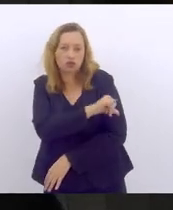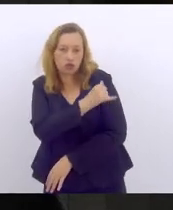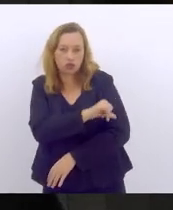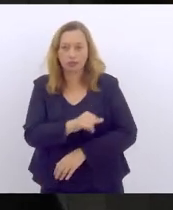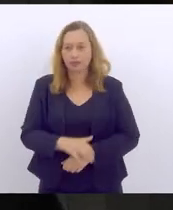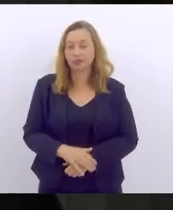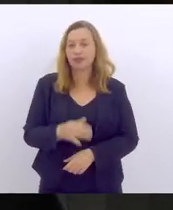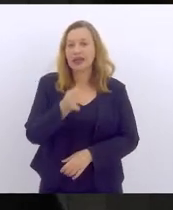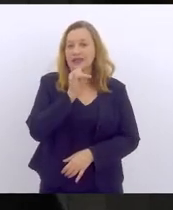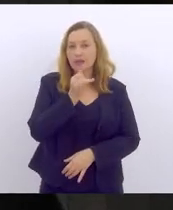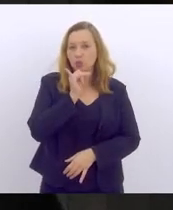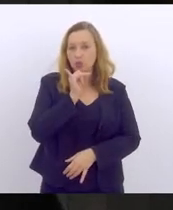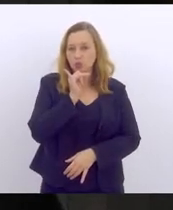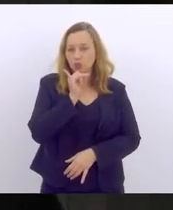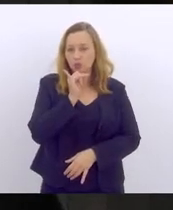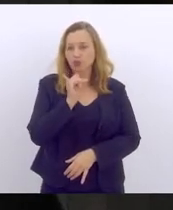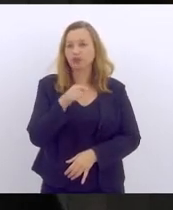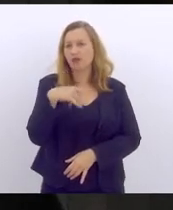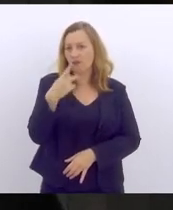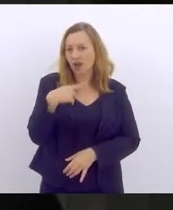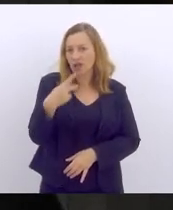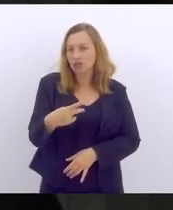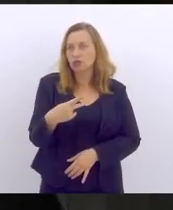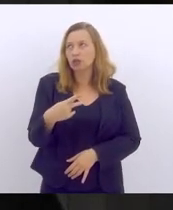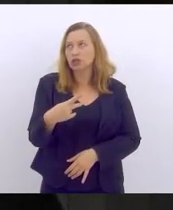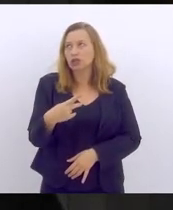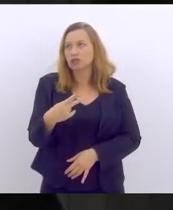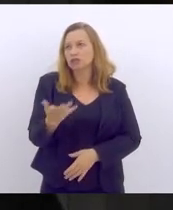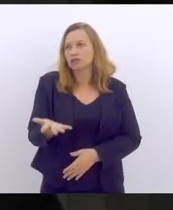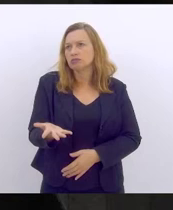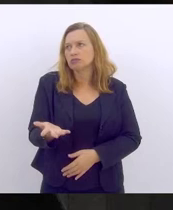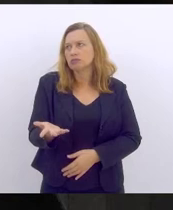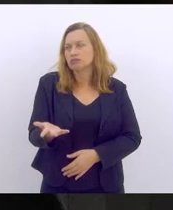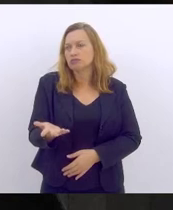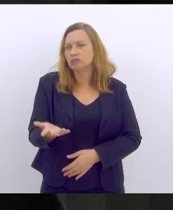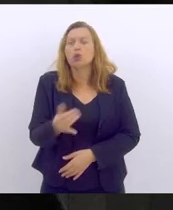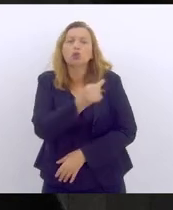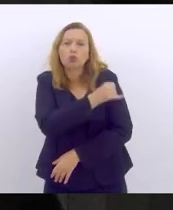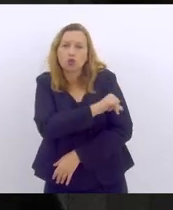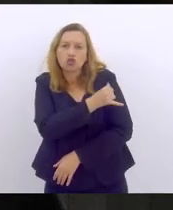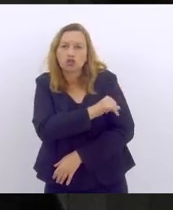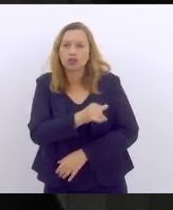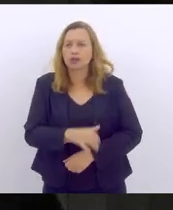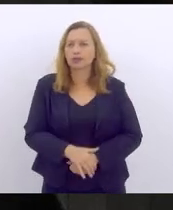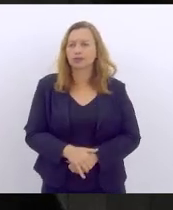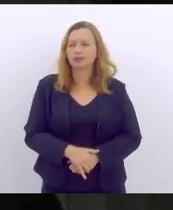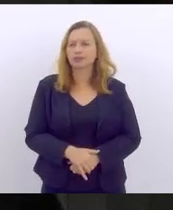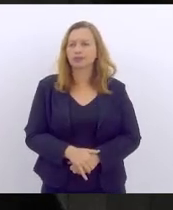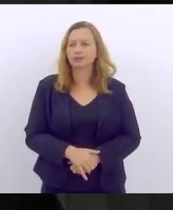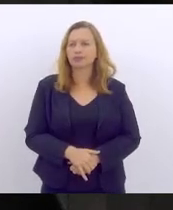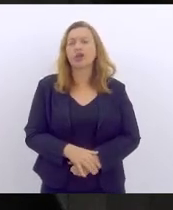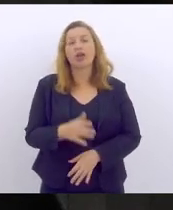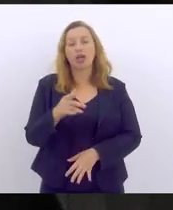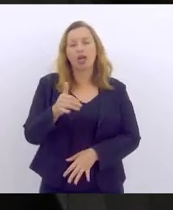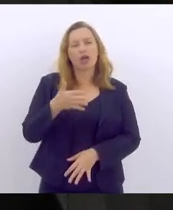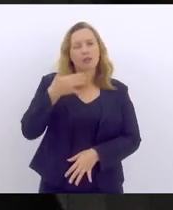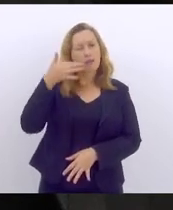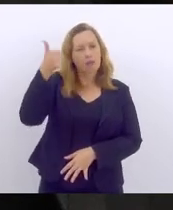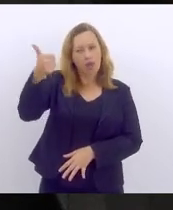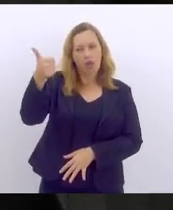por exemplo estamos falando no Rio de Janeiro ou melhor no Brasil